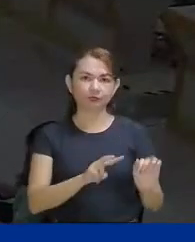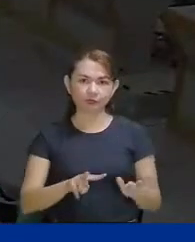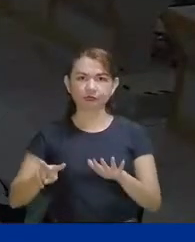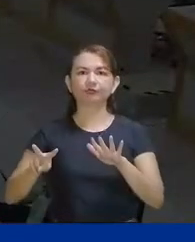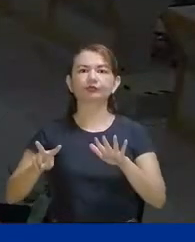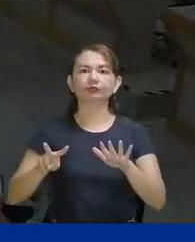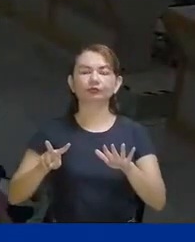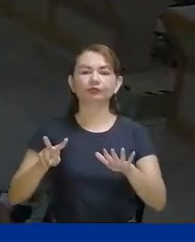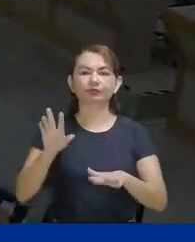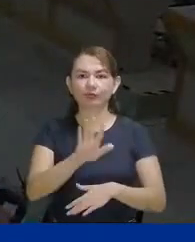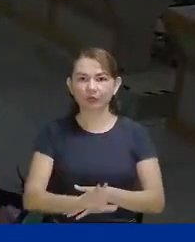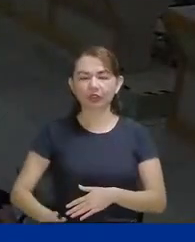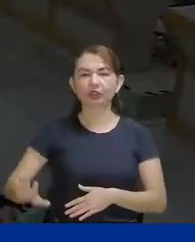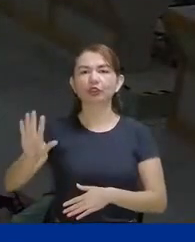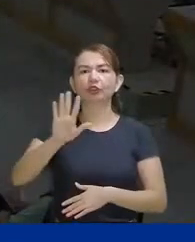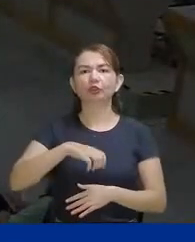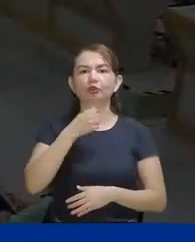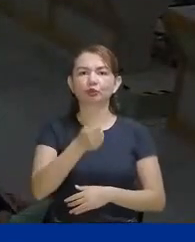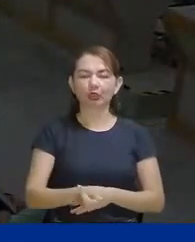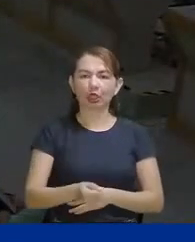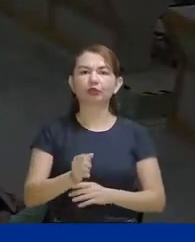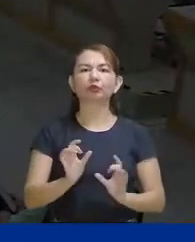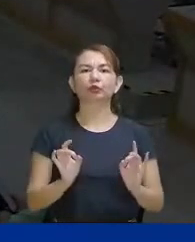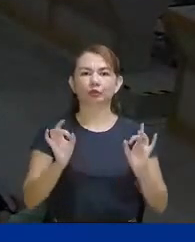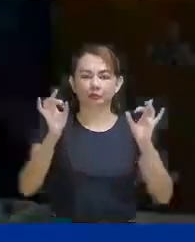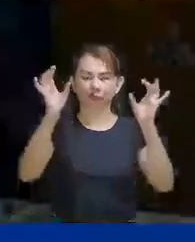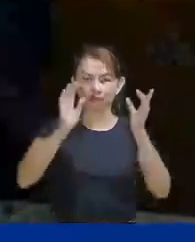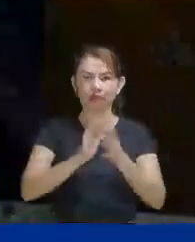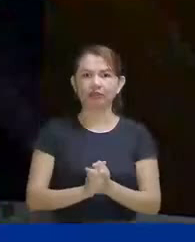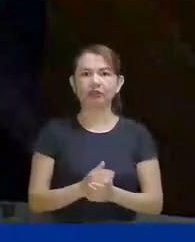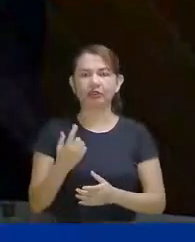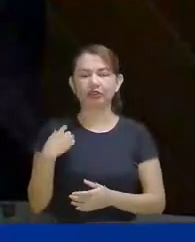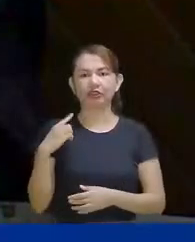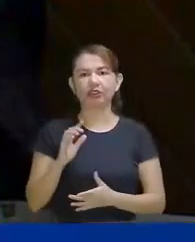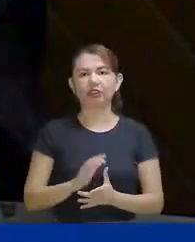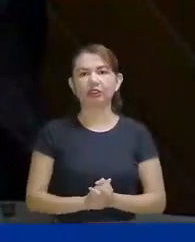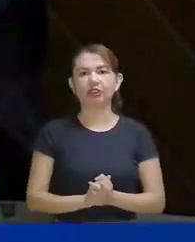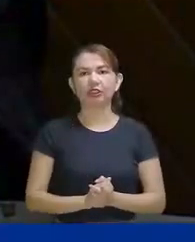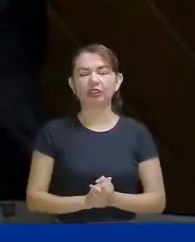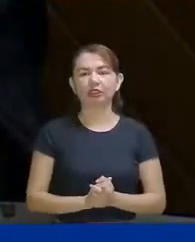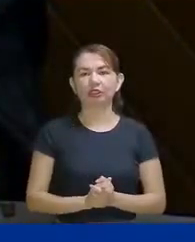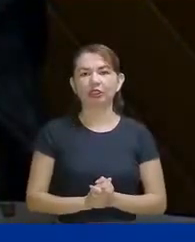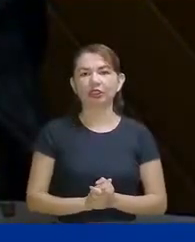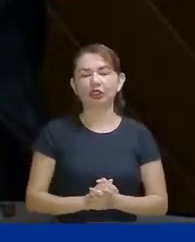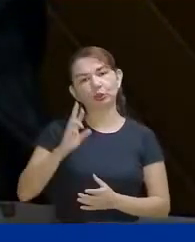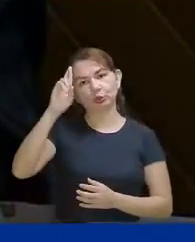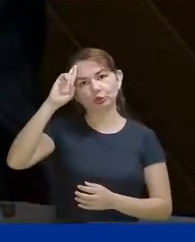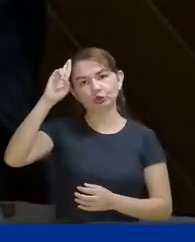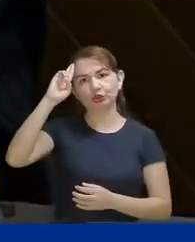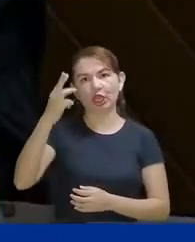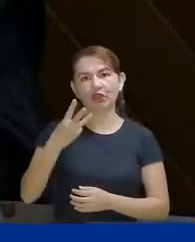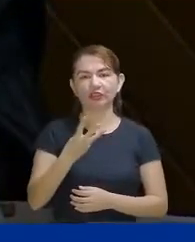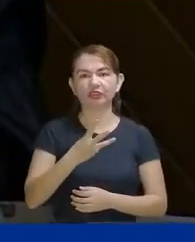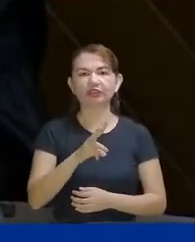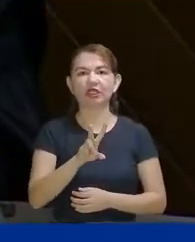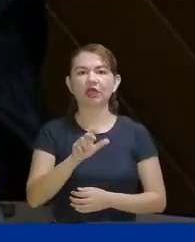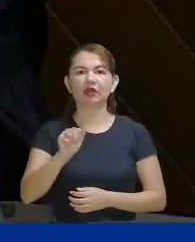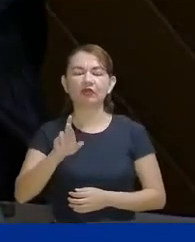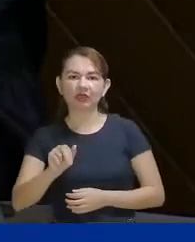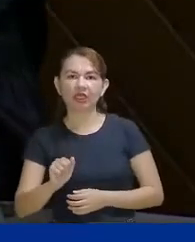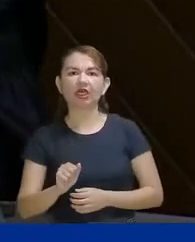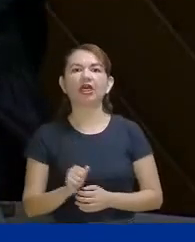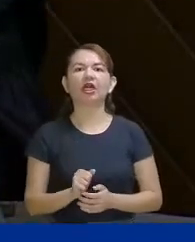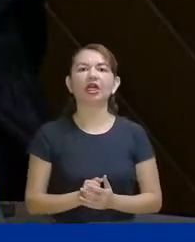Semana Nacional dos Juizados Especiais e como titular da terceira vara do Juizado Especial da